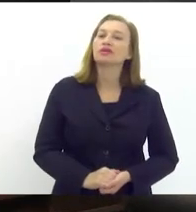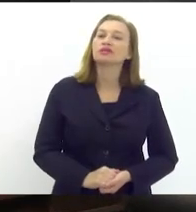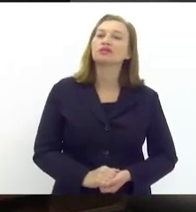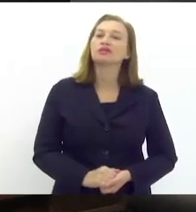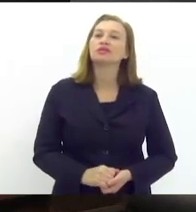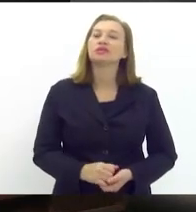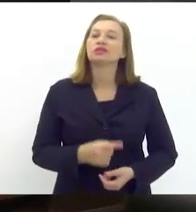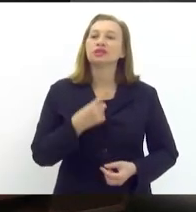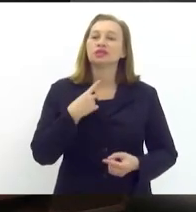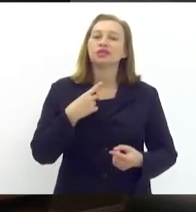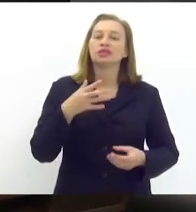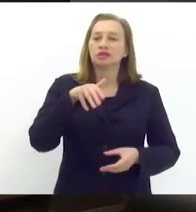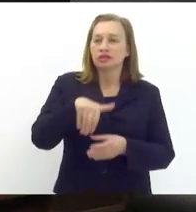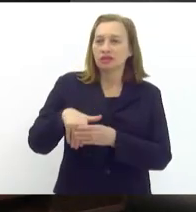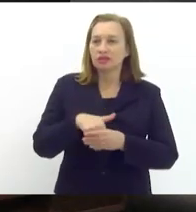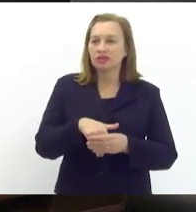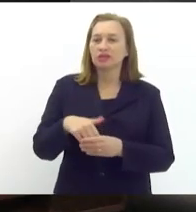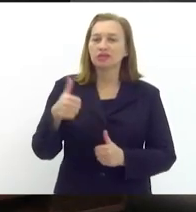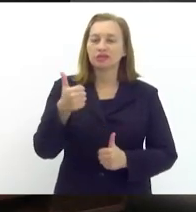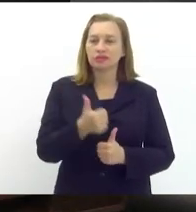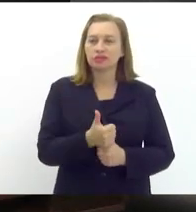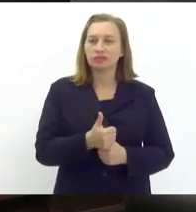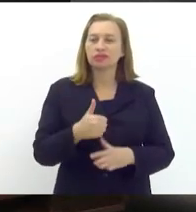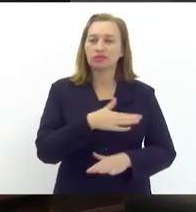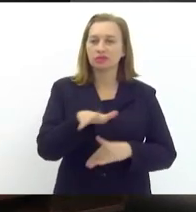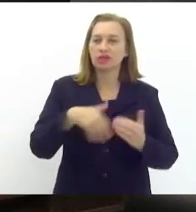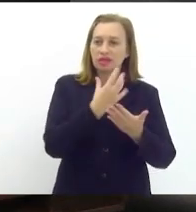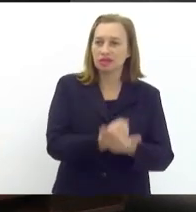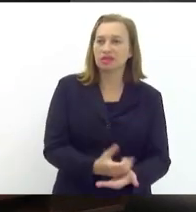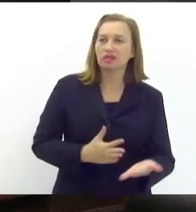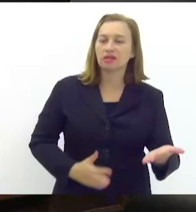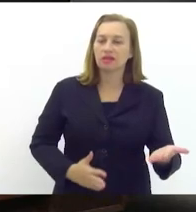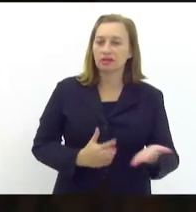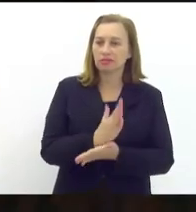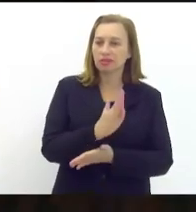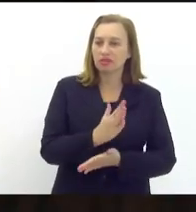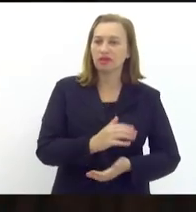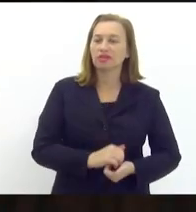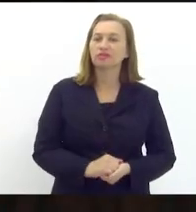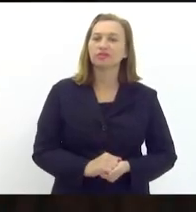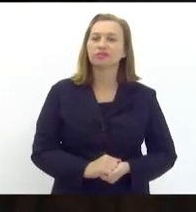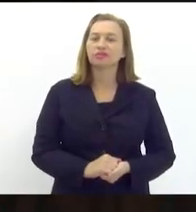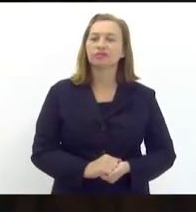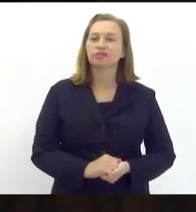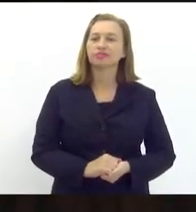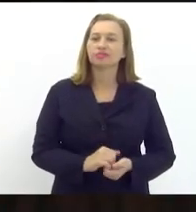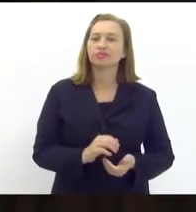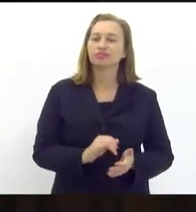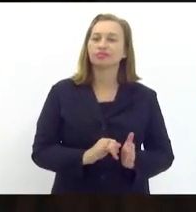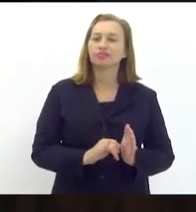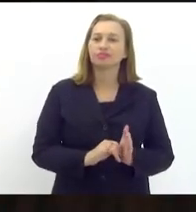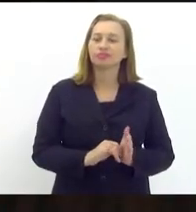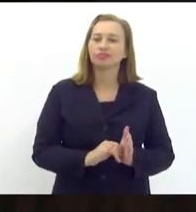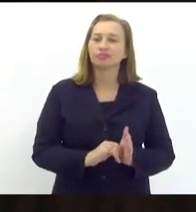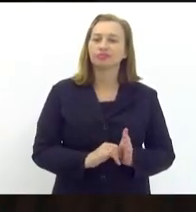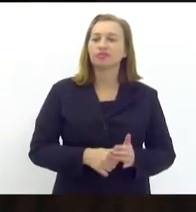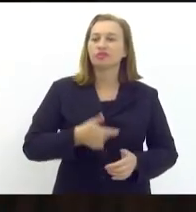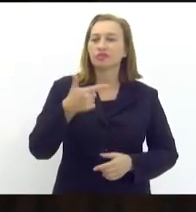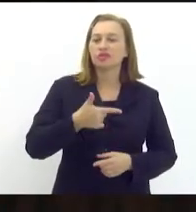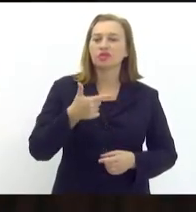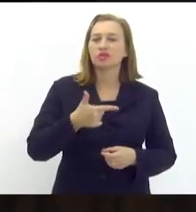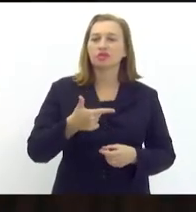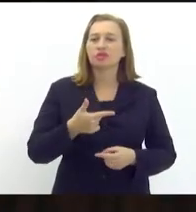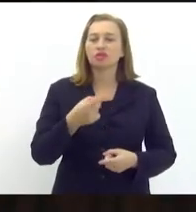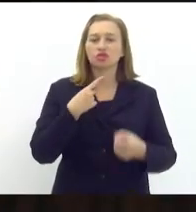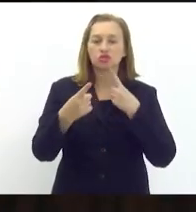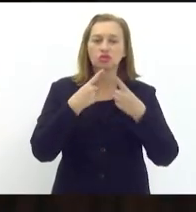emitidos em votação substitutivo senhor diz que a prova foi uma vez como estão aprovado vai a redação do vencido para segunda